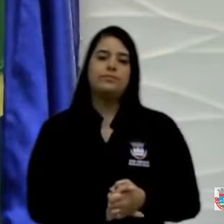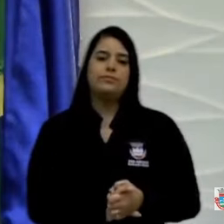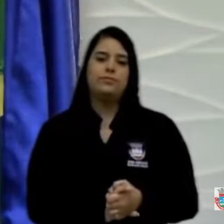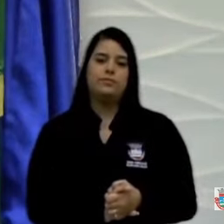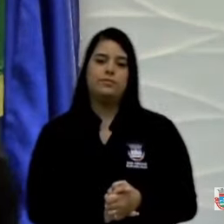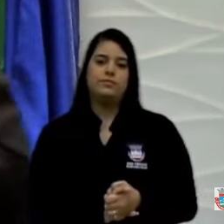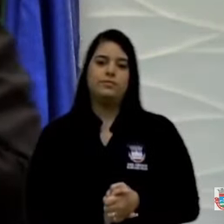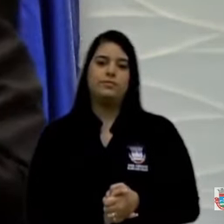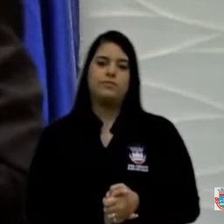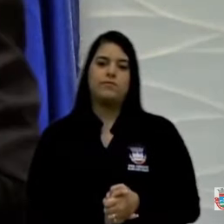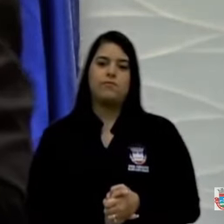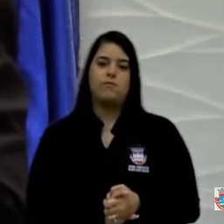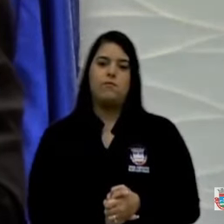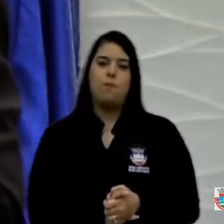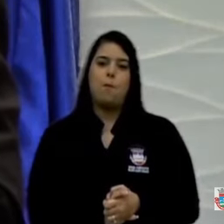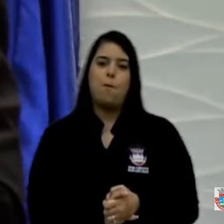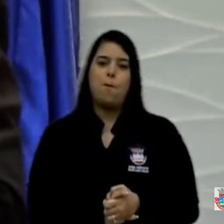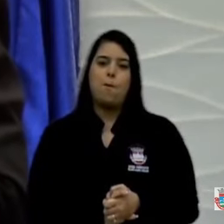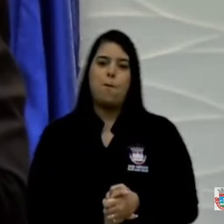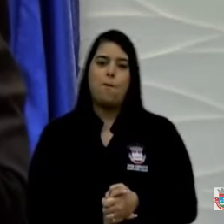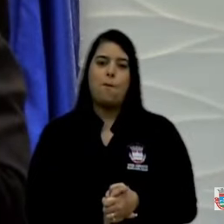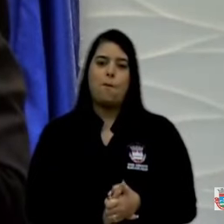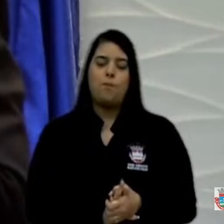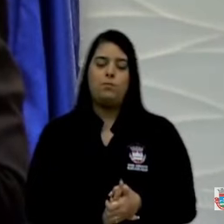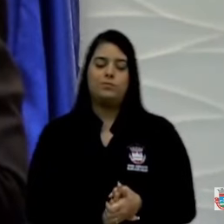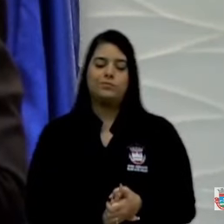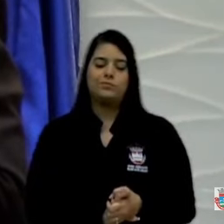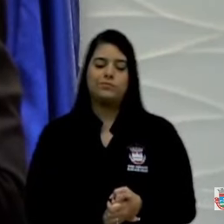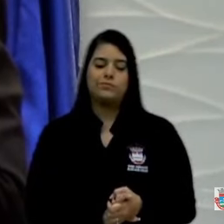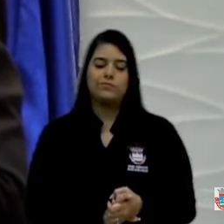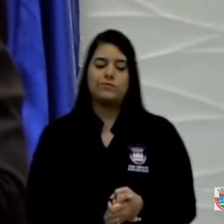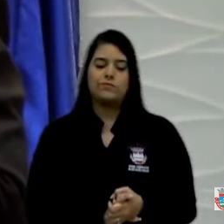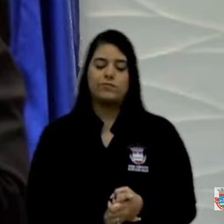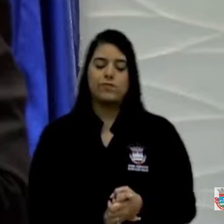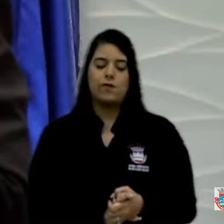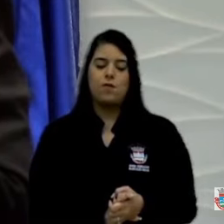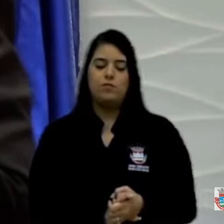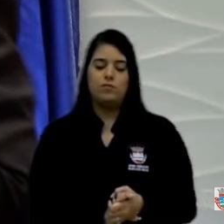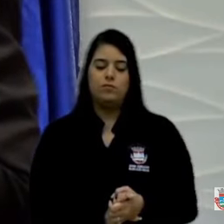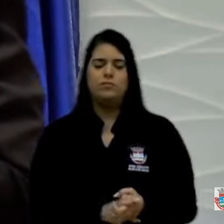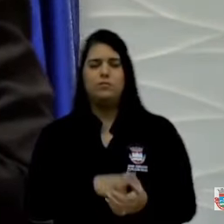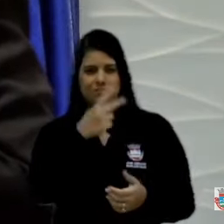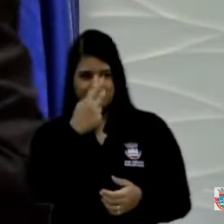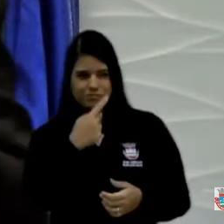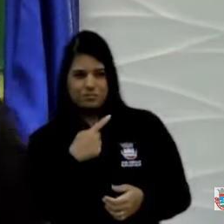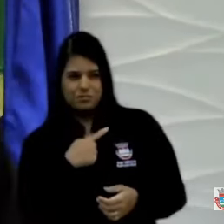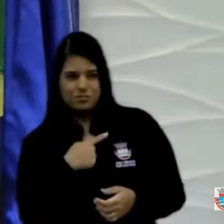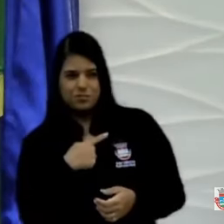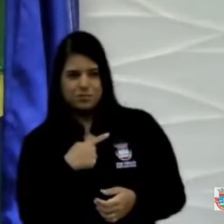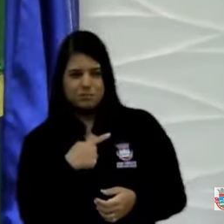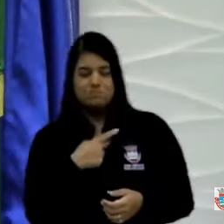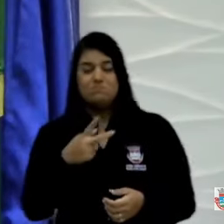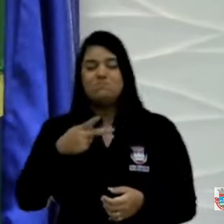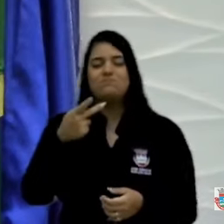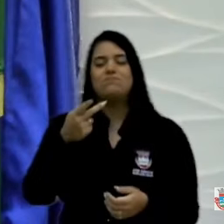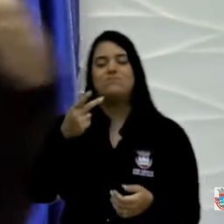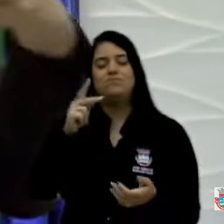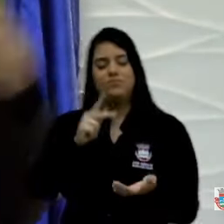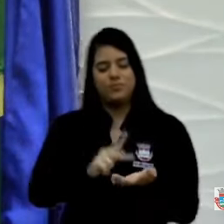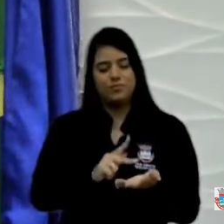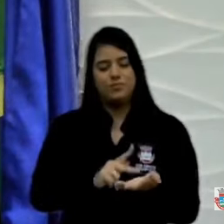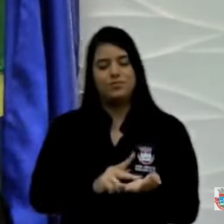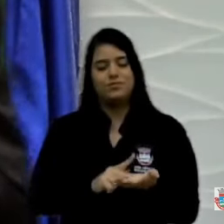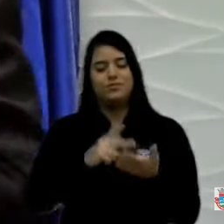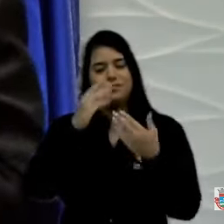também, agora, aqui eu quero ser também, eu quero ser aqui sincero também, e